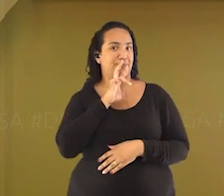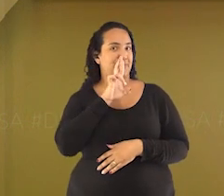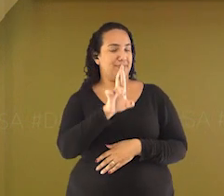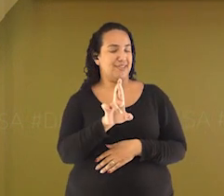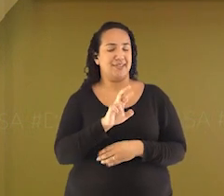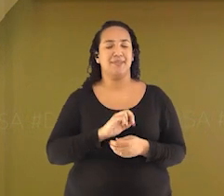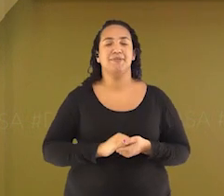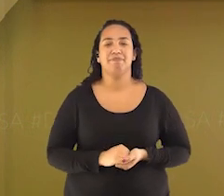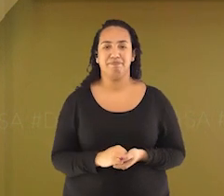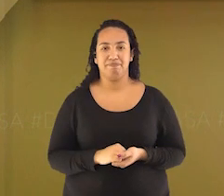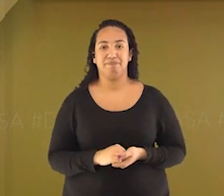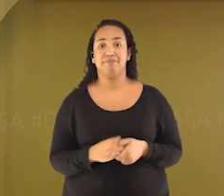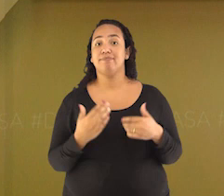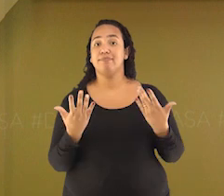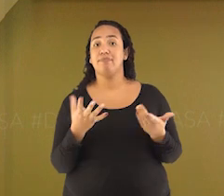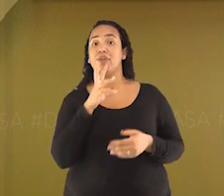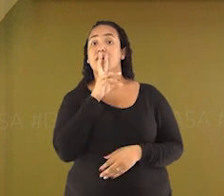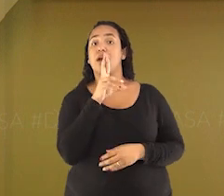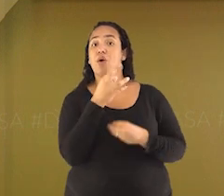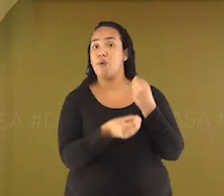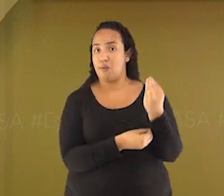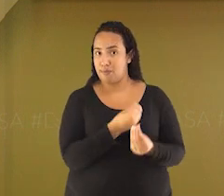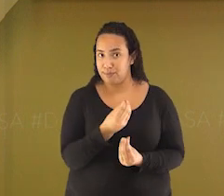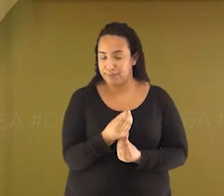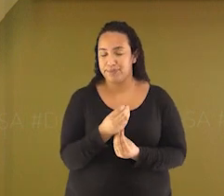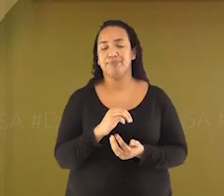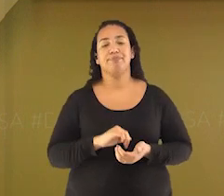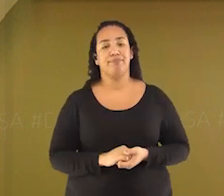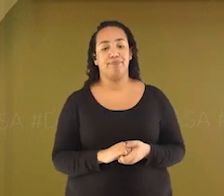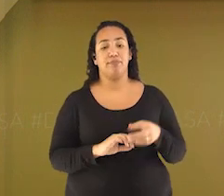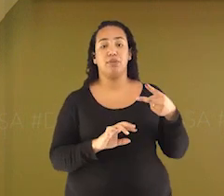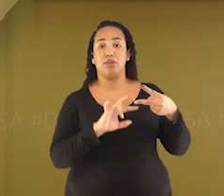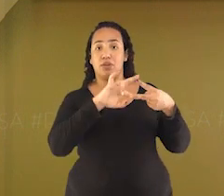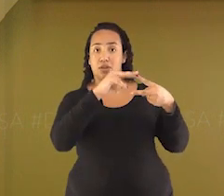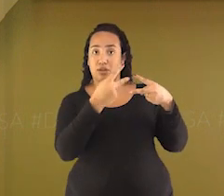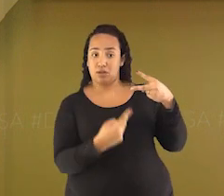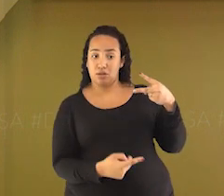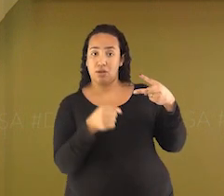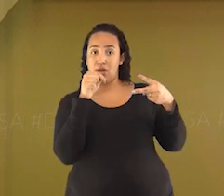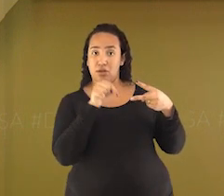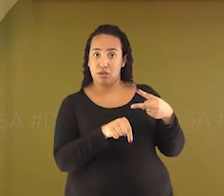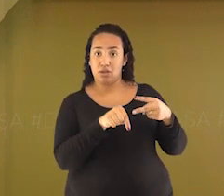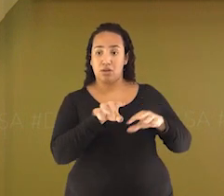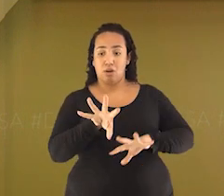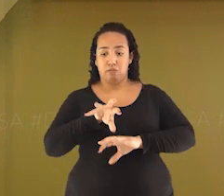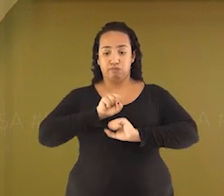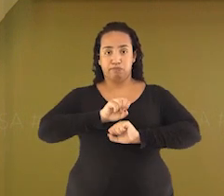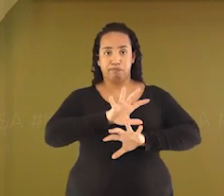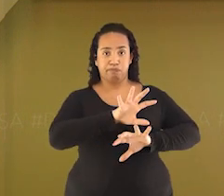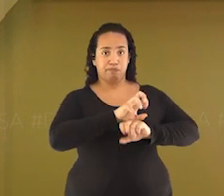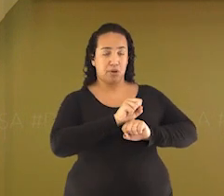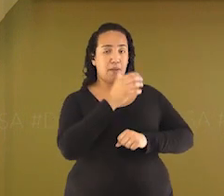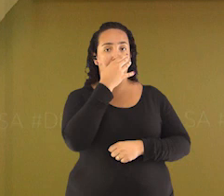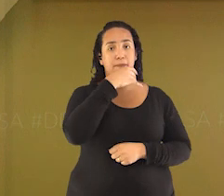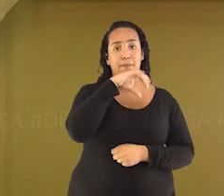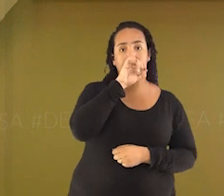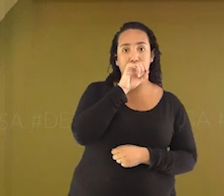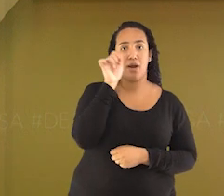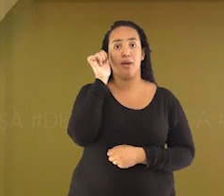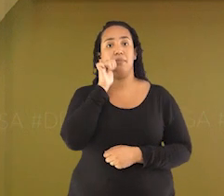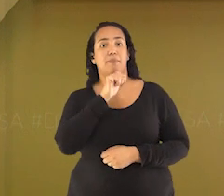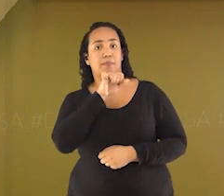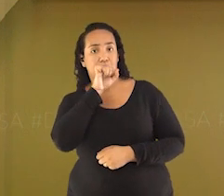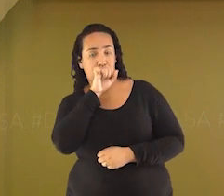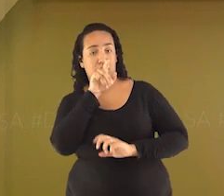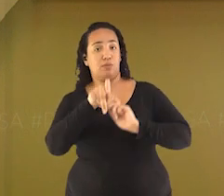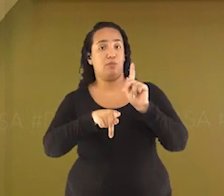correção? Bem, nossa resposta ficou assim, gente. Os genes transmitem aos descendentes características tanto do pai como da mãe,